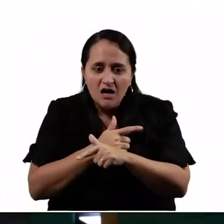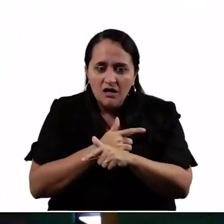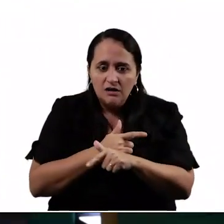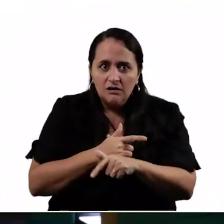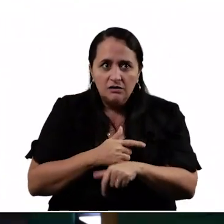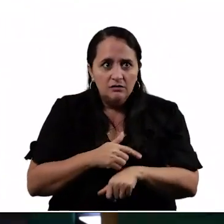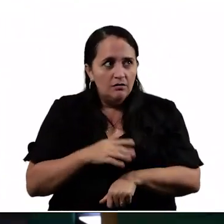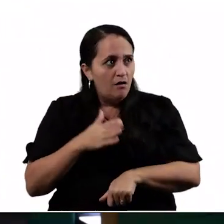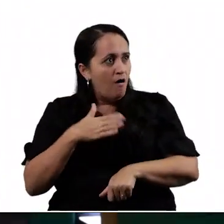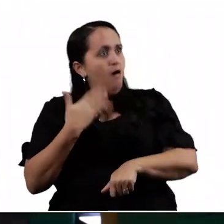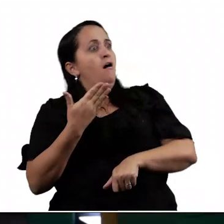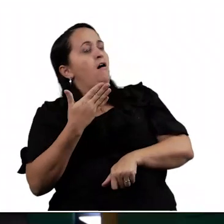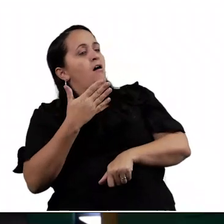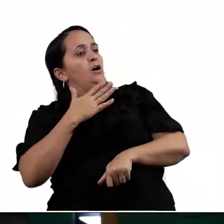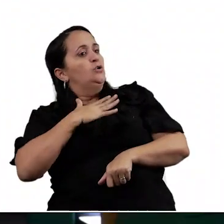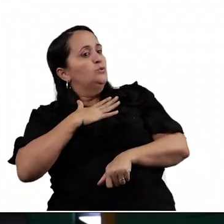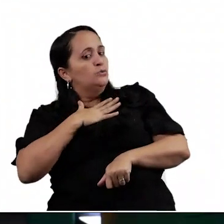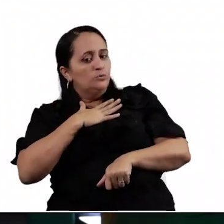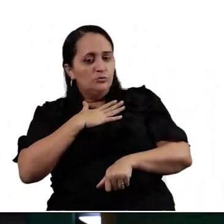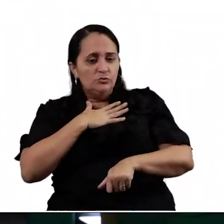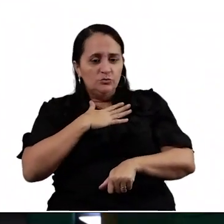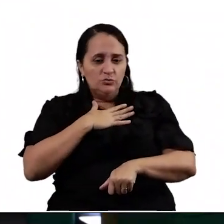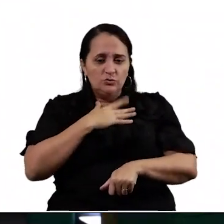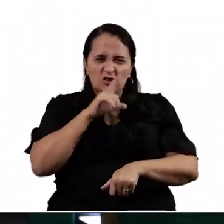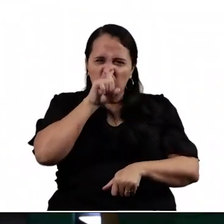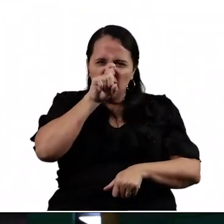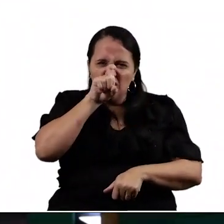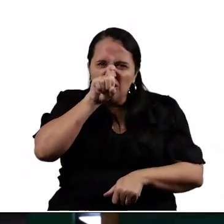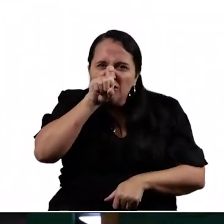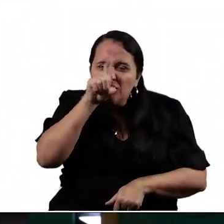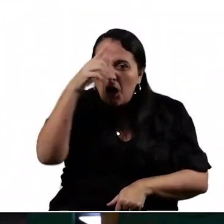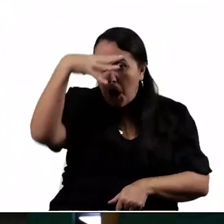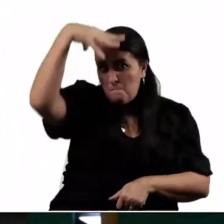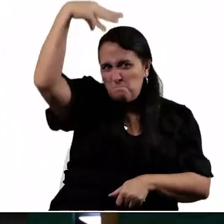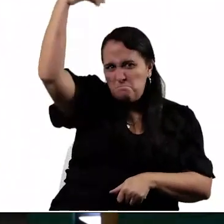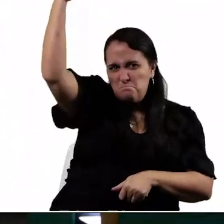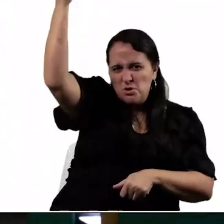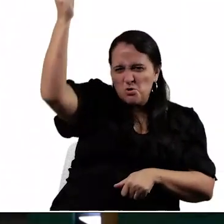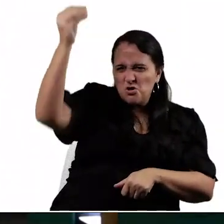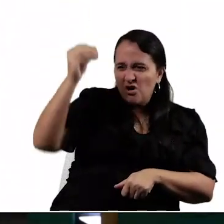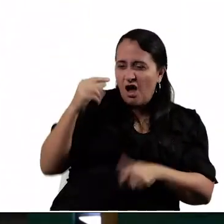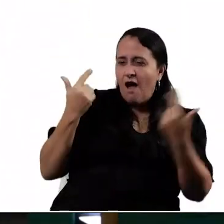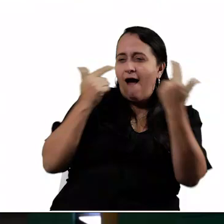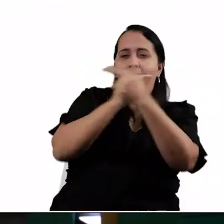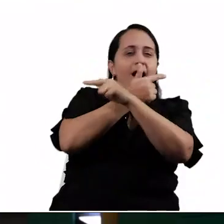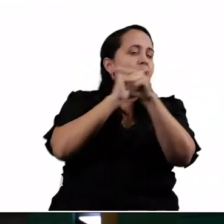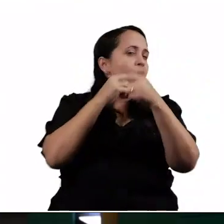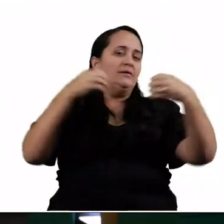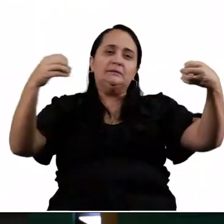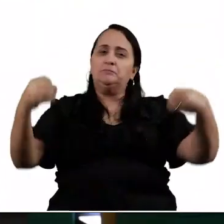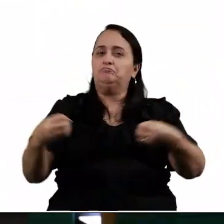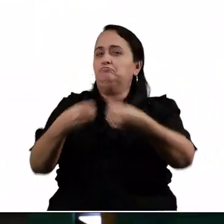ele levou um susto e quando elas viram ele aí que elas deram mais gargalhada e um brinde a ele